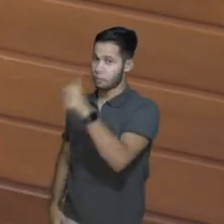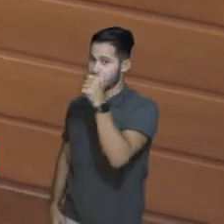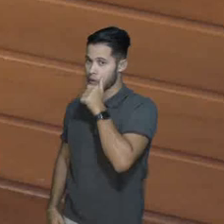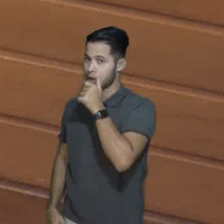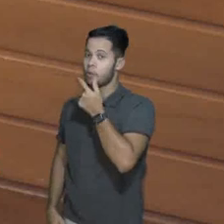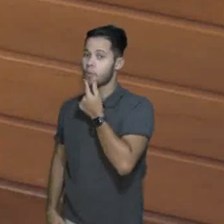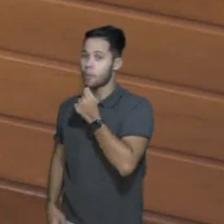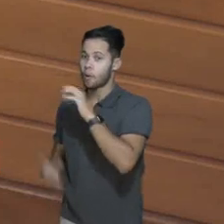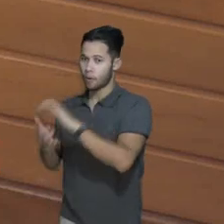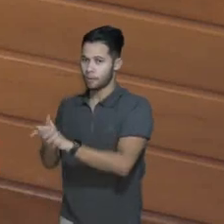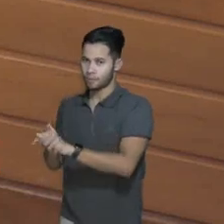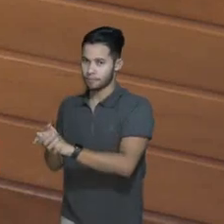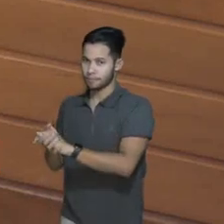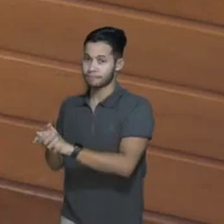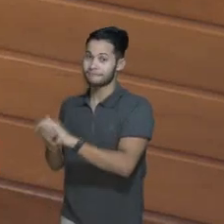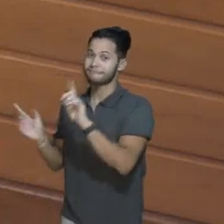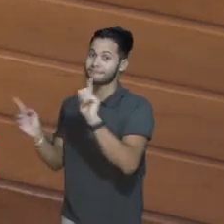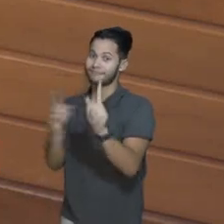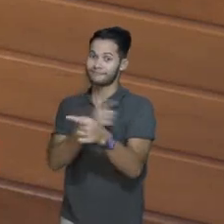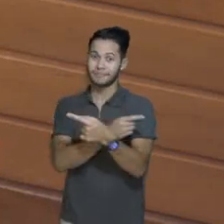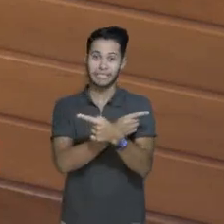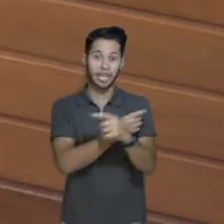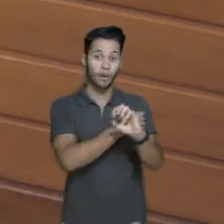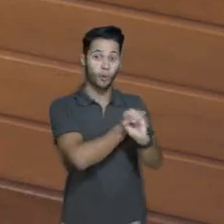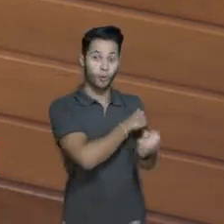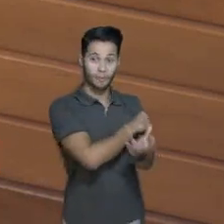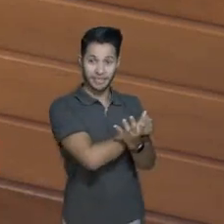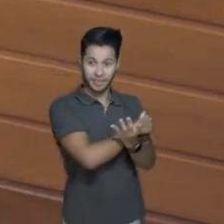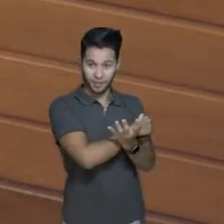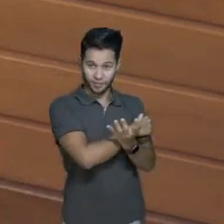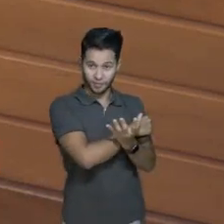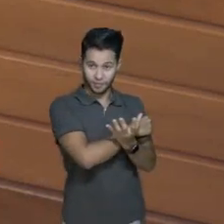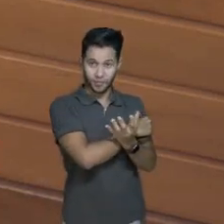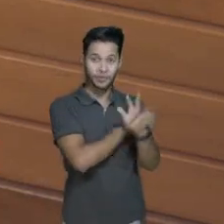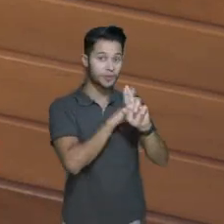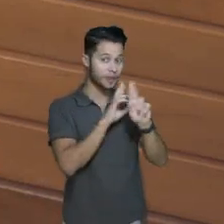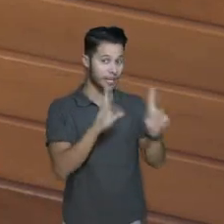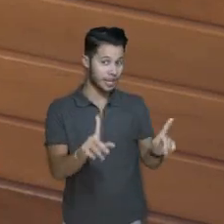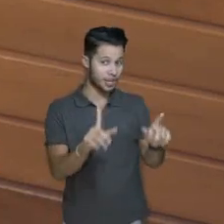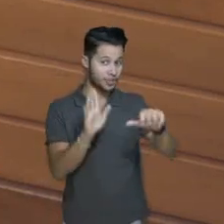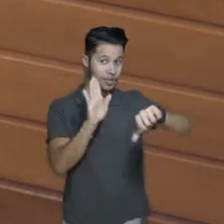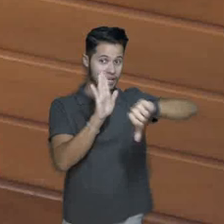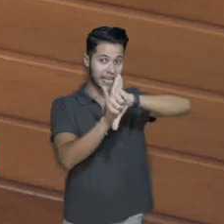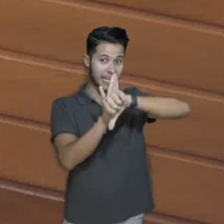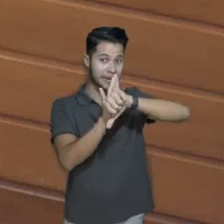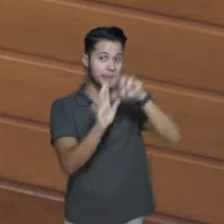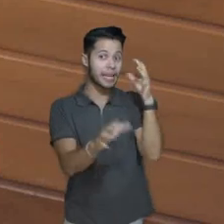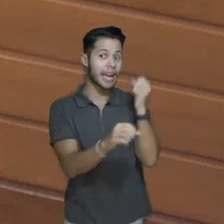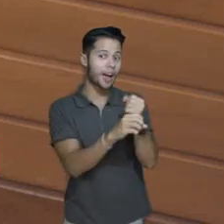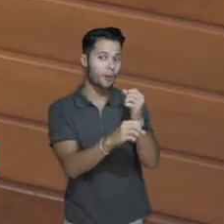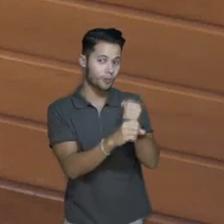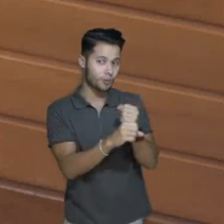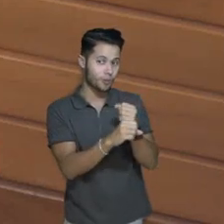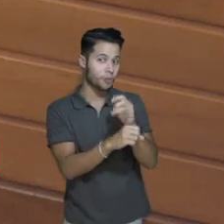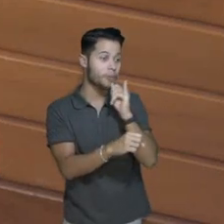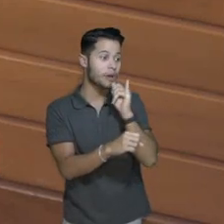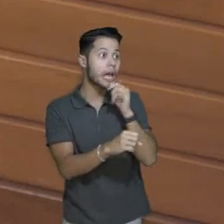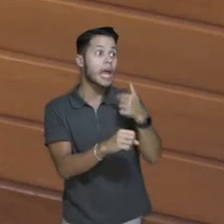não é um crime passional é um crime de cálculo quanto que eu vou ganhar Qual é a chance de eu ser